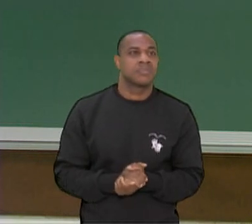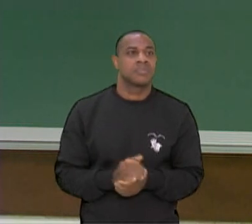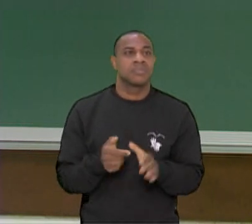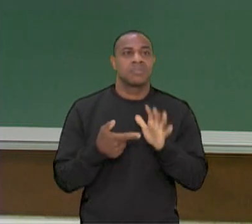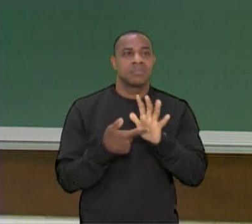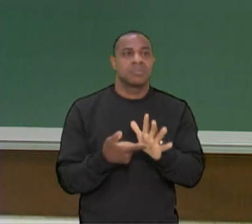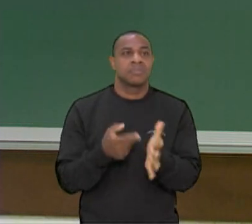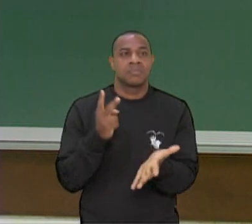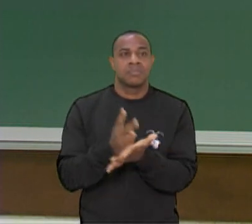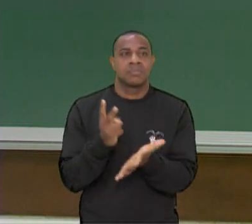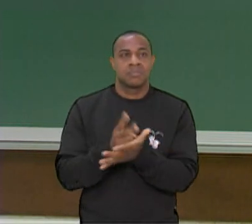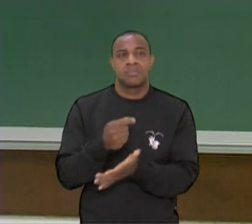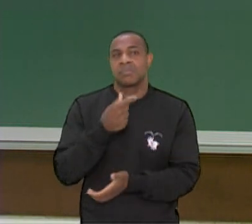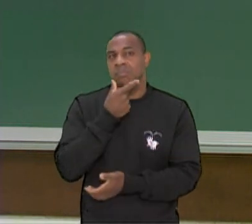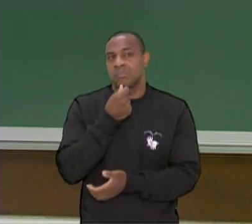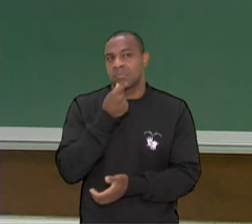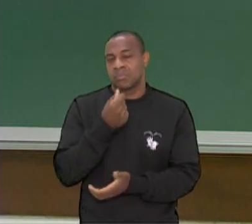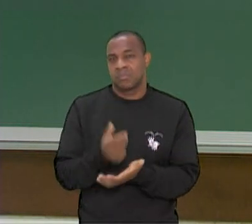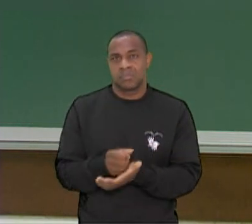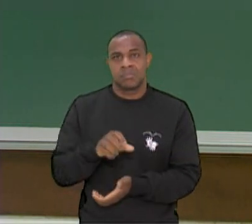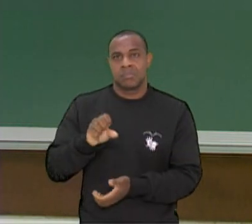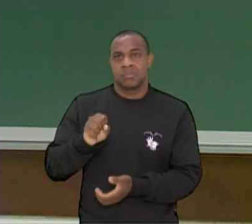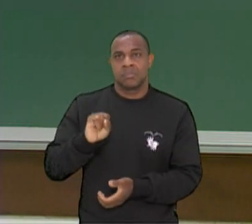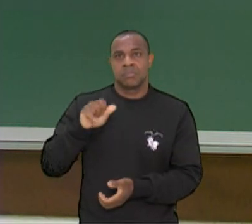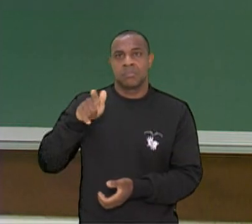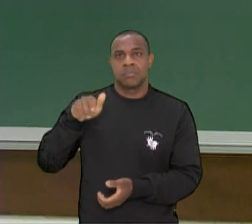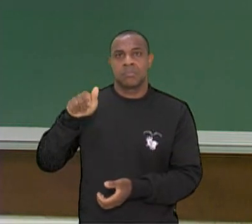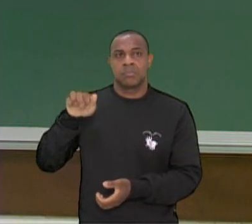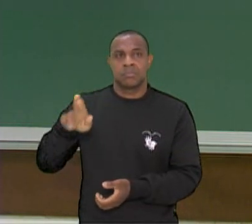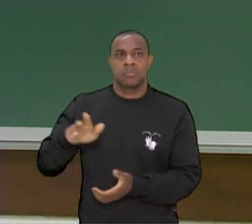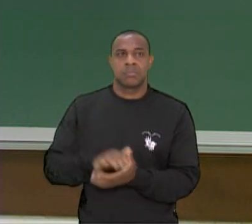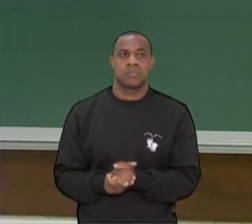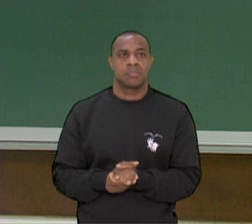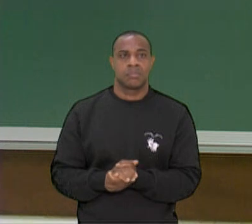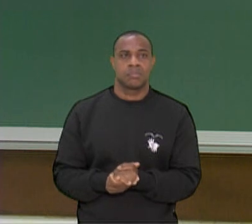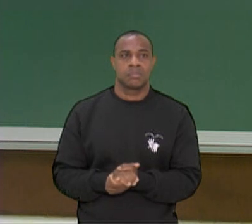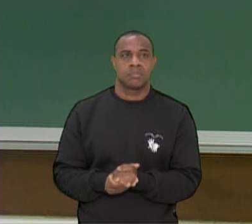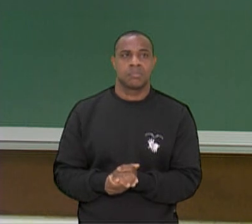permanece, então, no masculino singular. Vamos seguir.